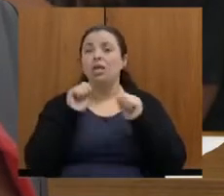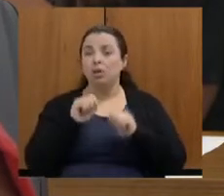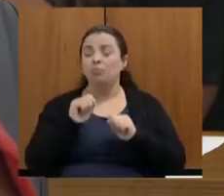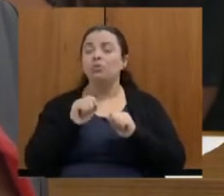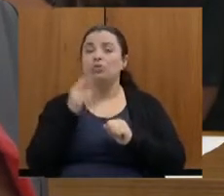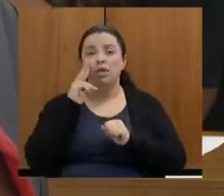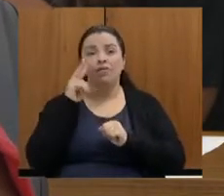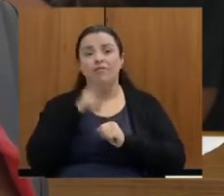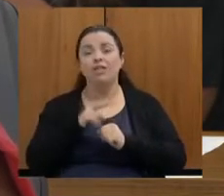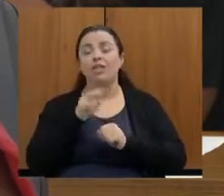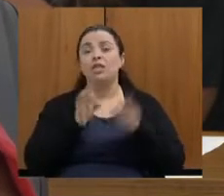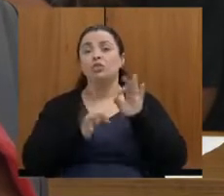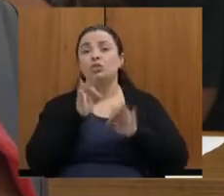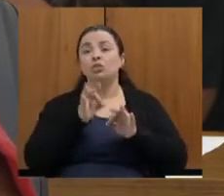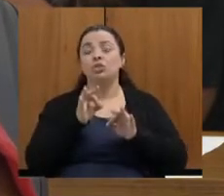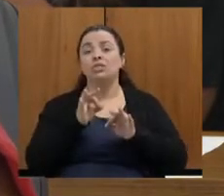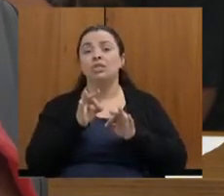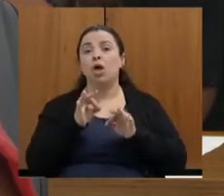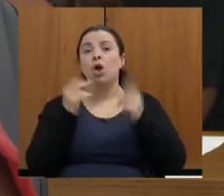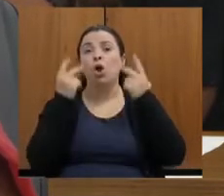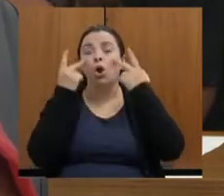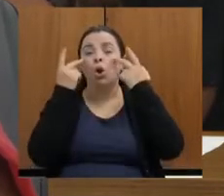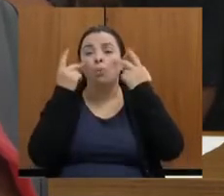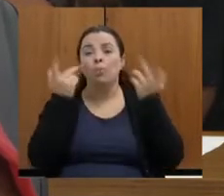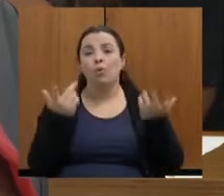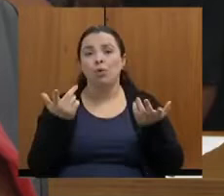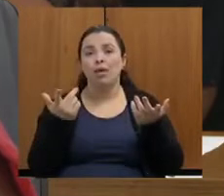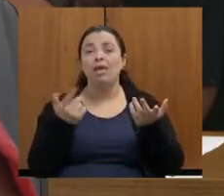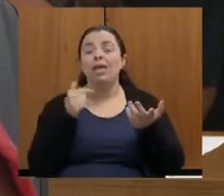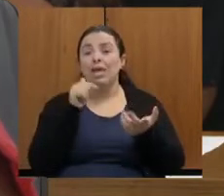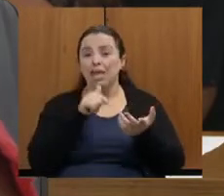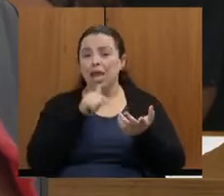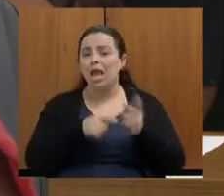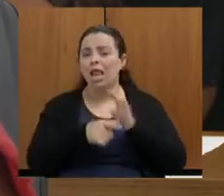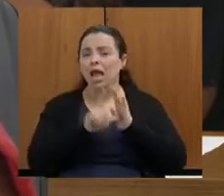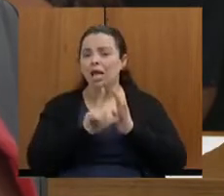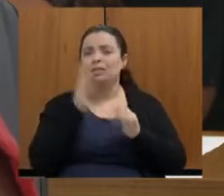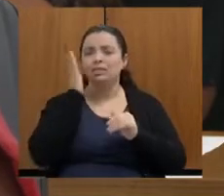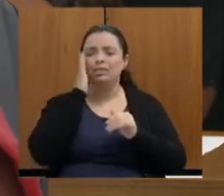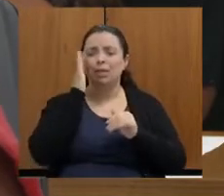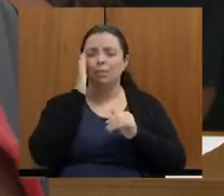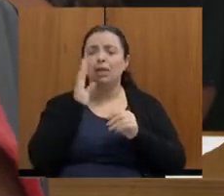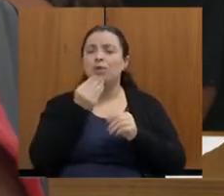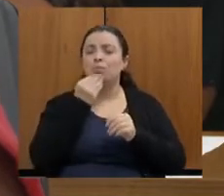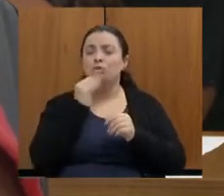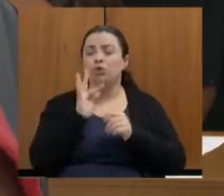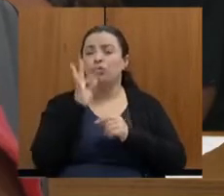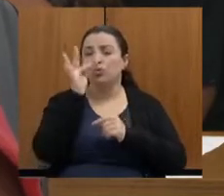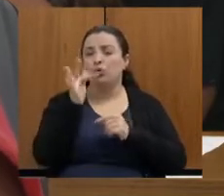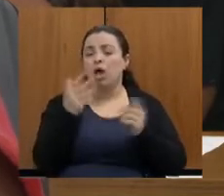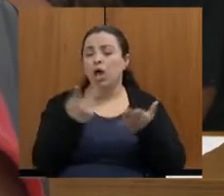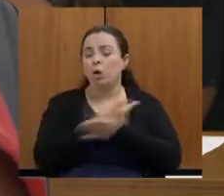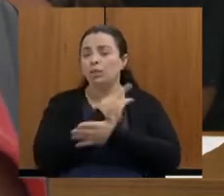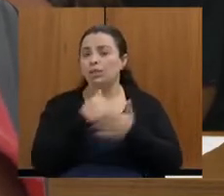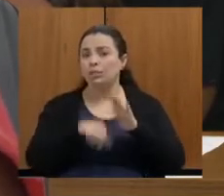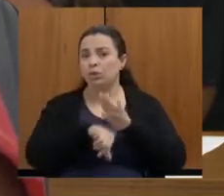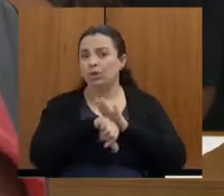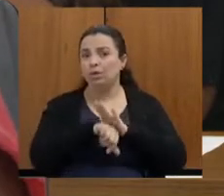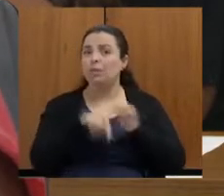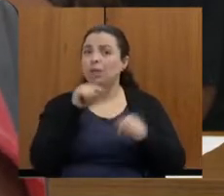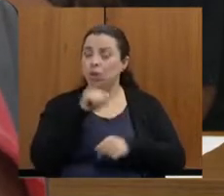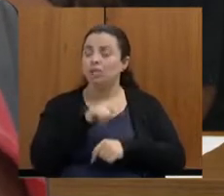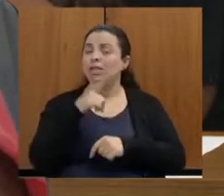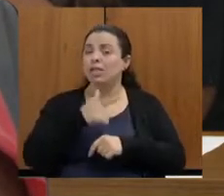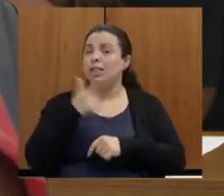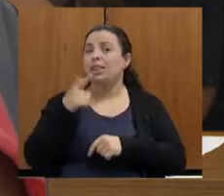aquele que é premeditado ele tem critério diferenciado não é preciso que consideremos isso que houveram